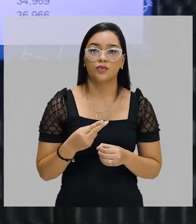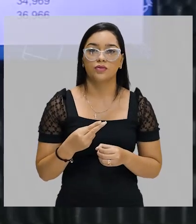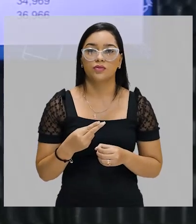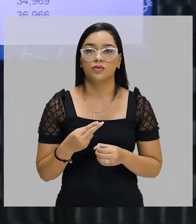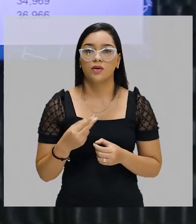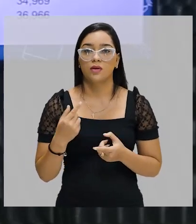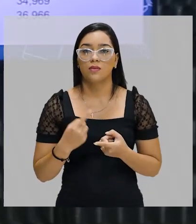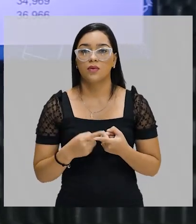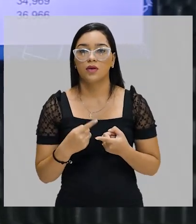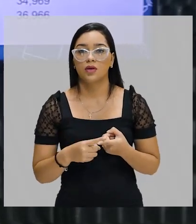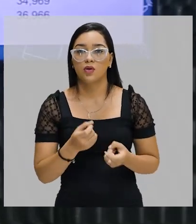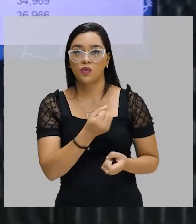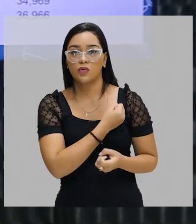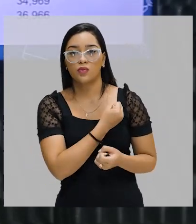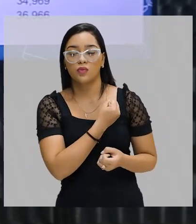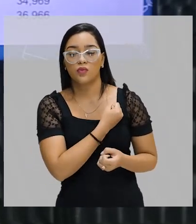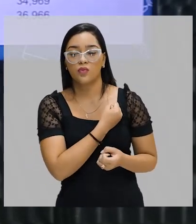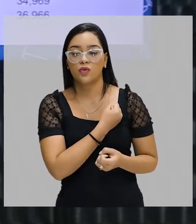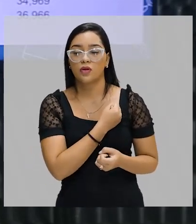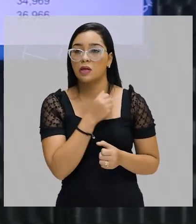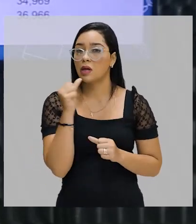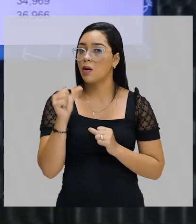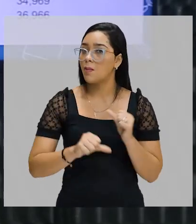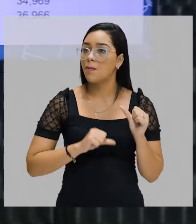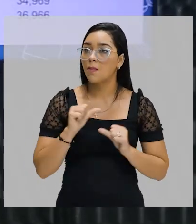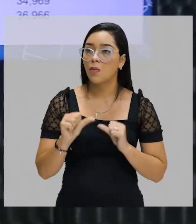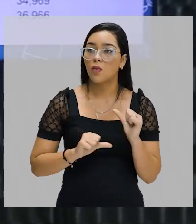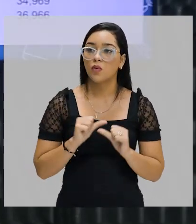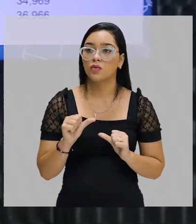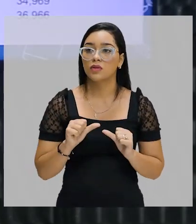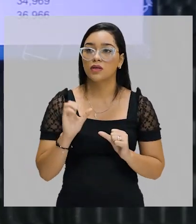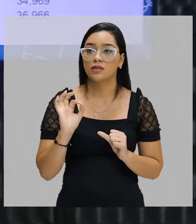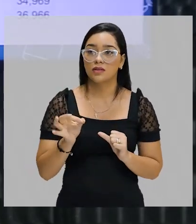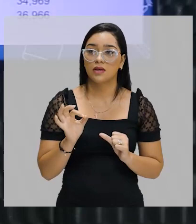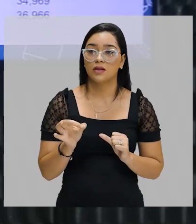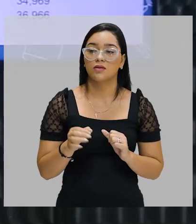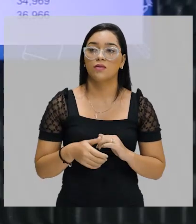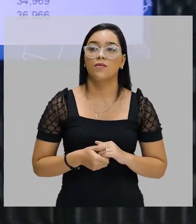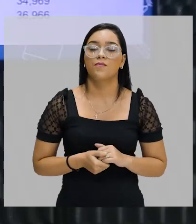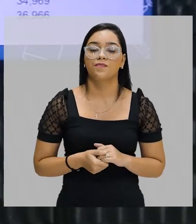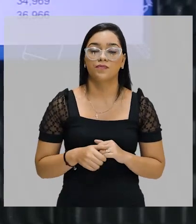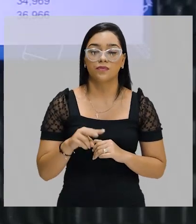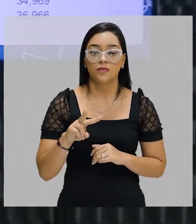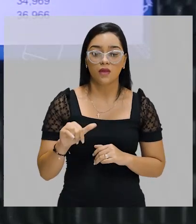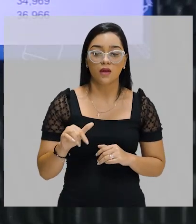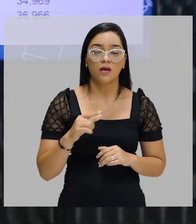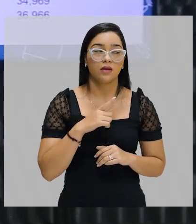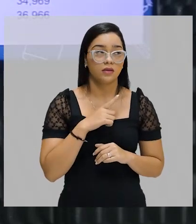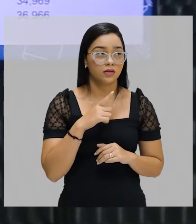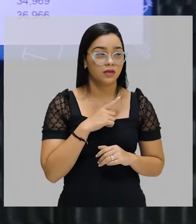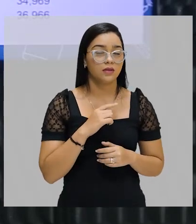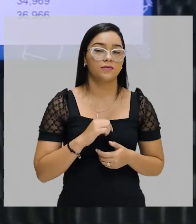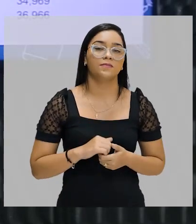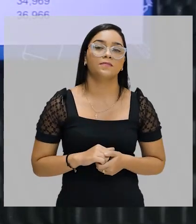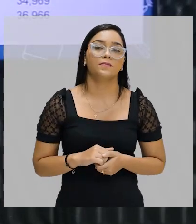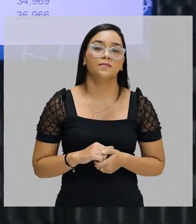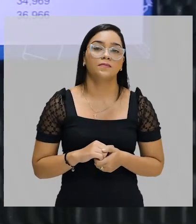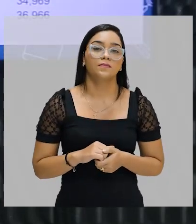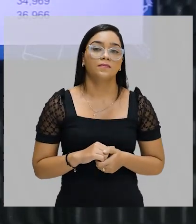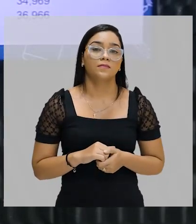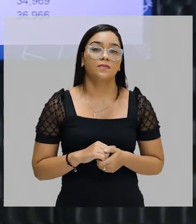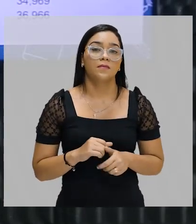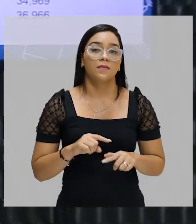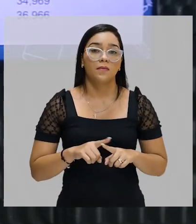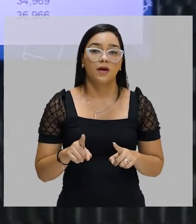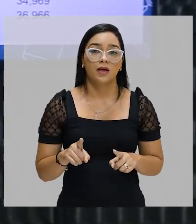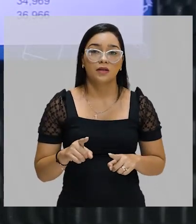ok? Porque o número de prótons ele não muda, certo? Esse número de prótons é que vai definir o elemento, tá ok? Mas